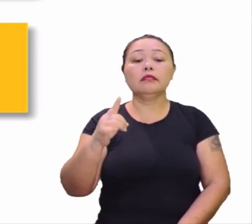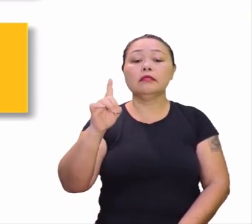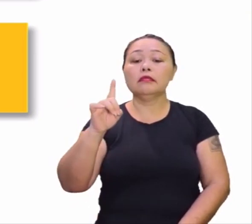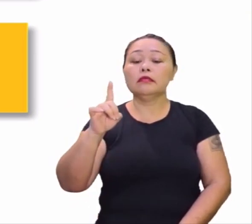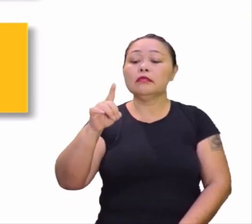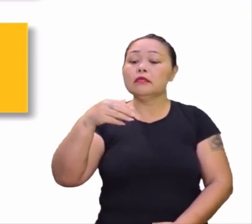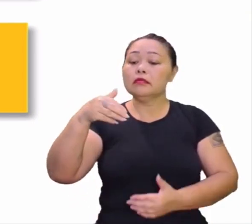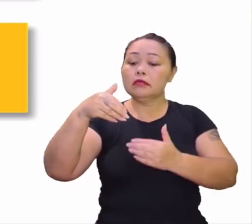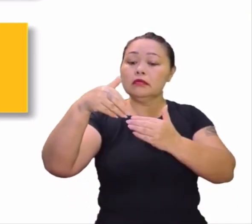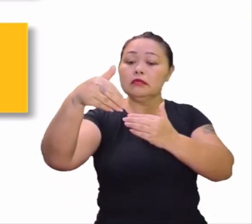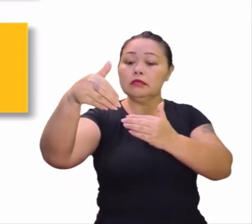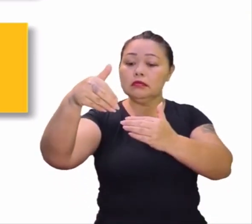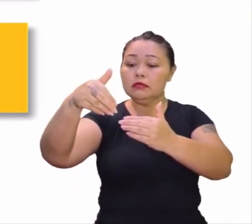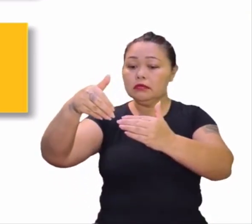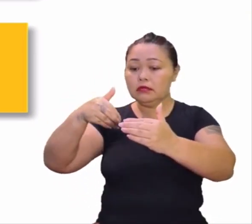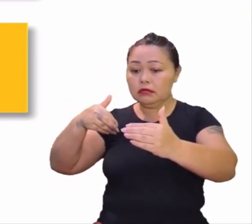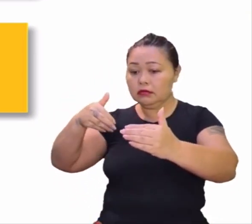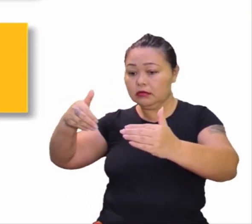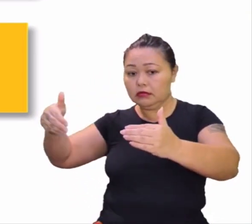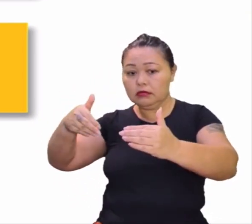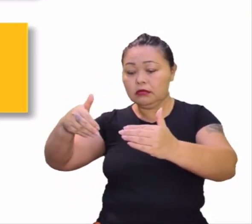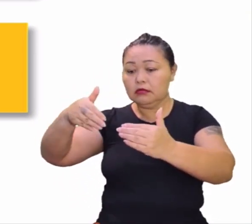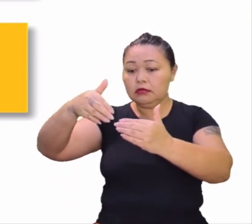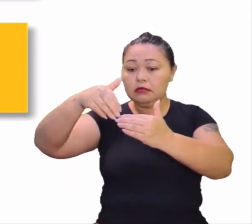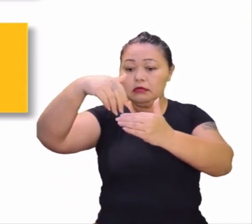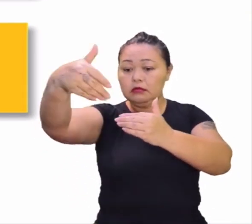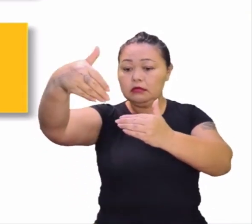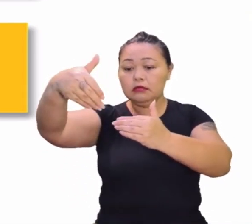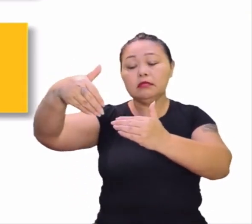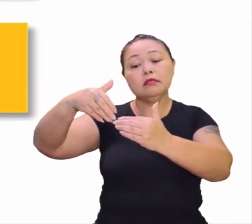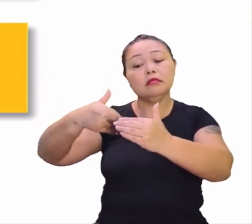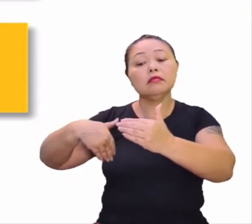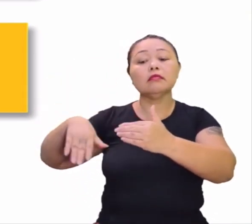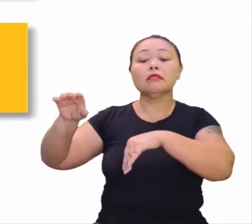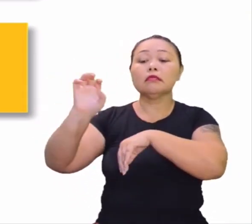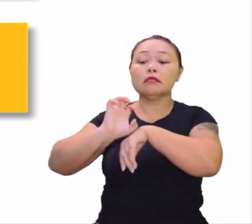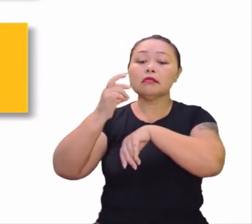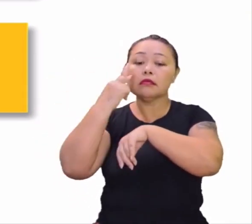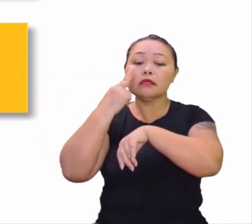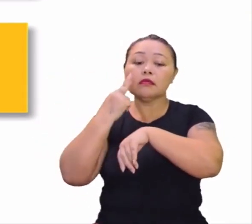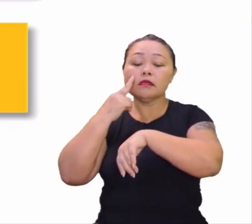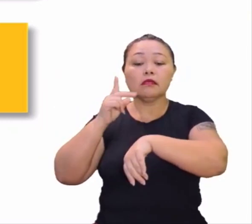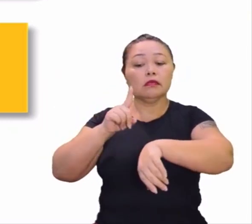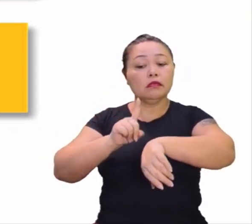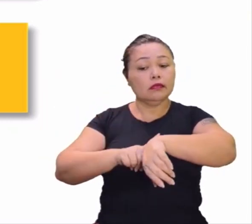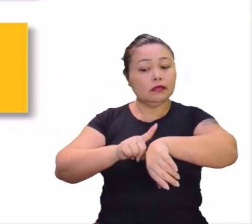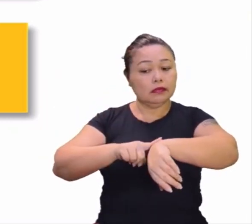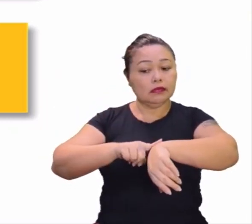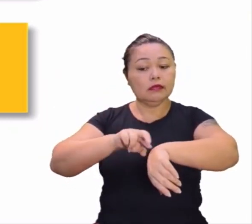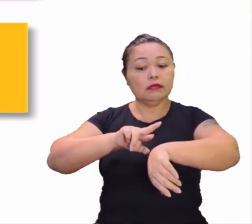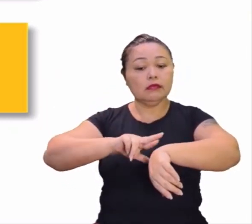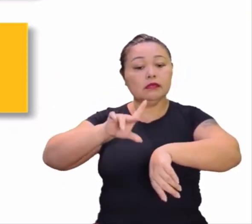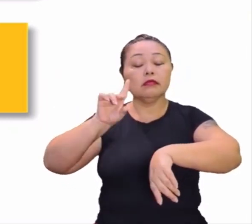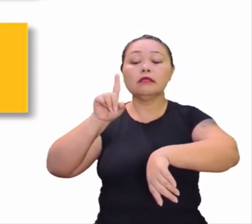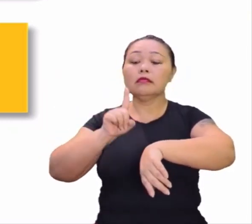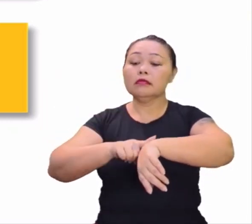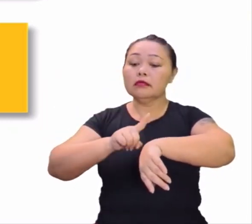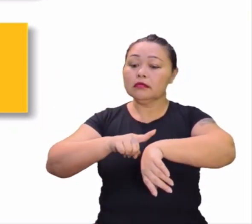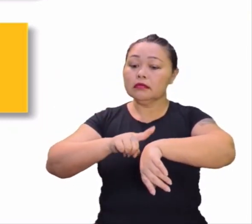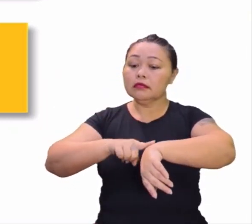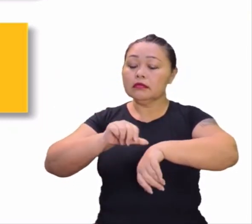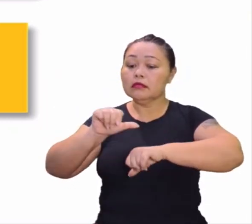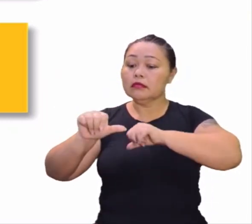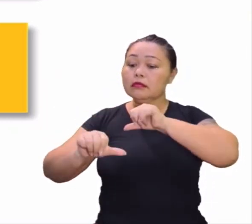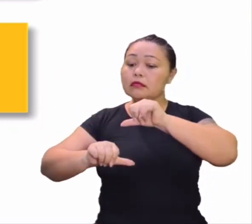Pontos extremos, veremos fronteiras, fuso horários e horário de verão. Então são